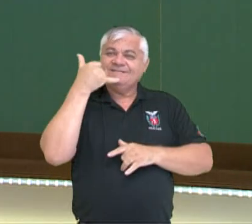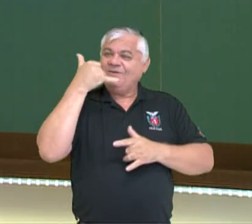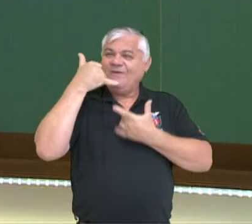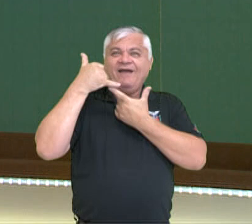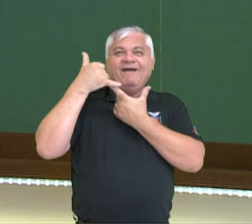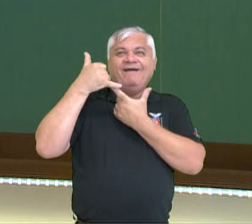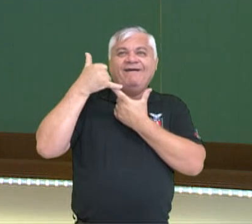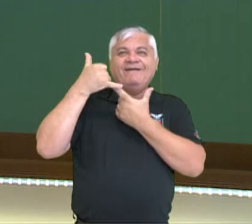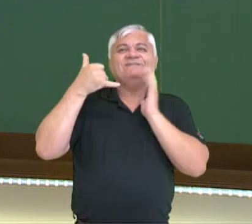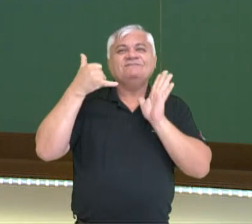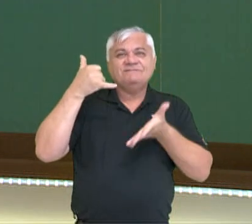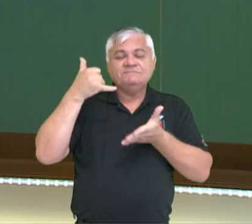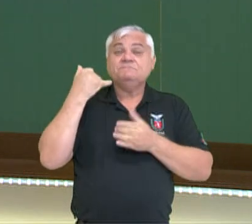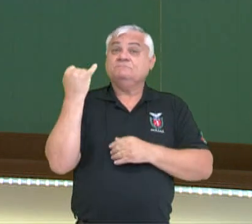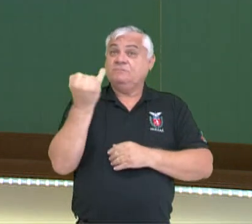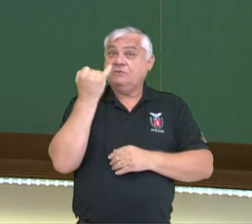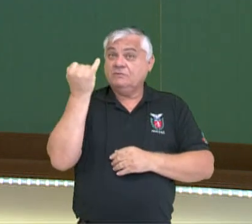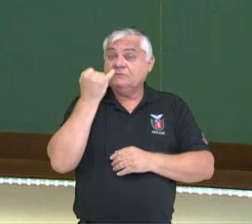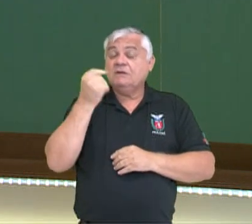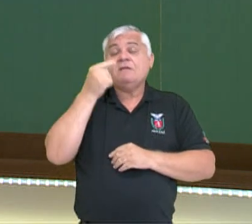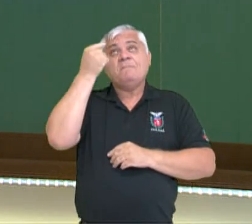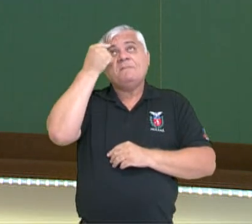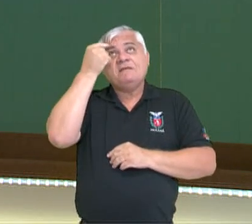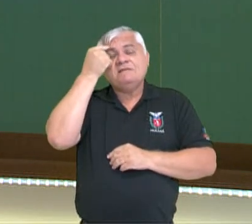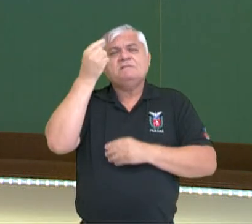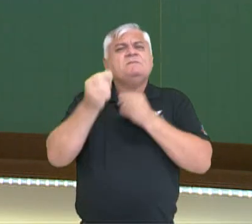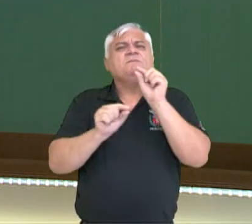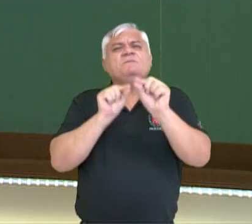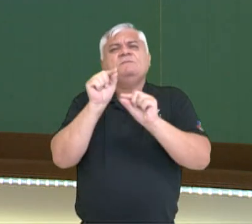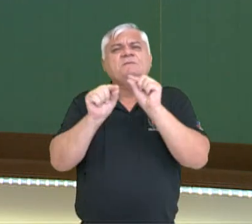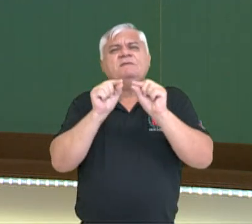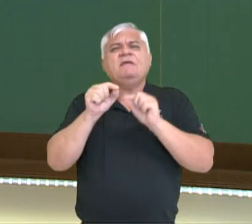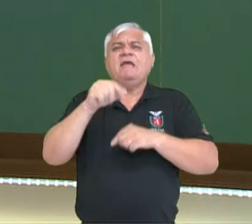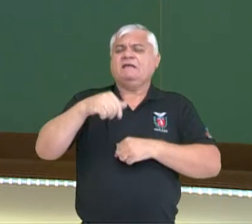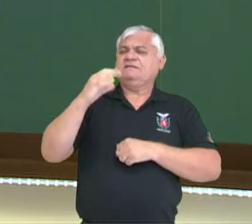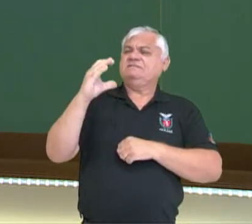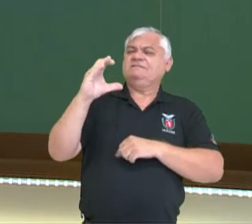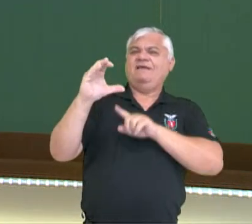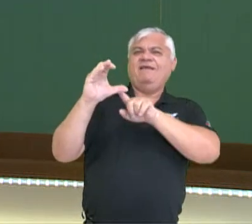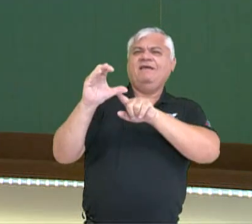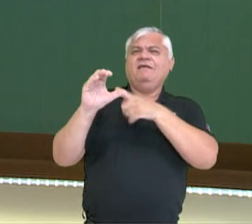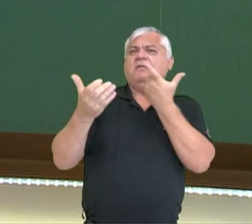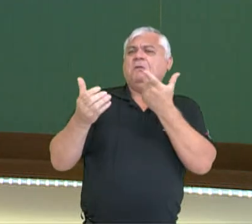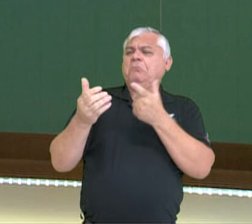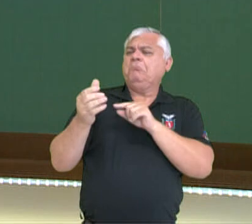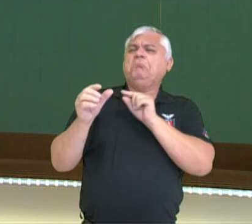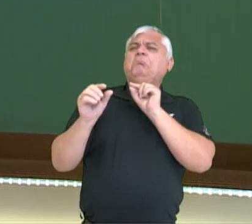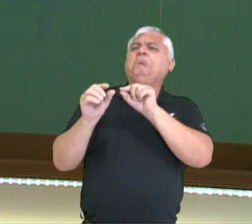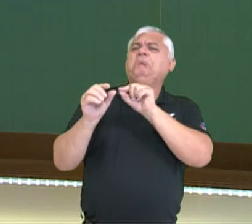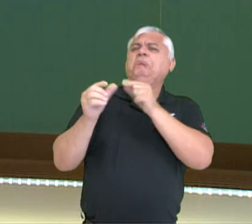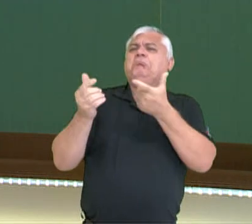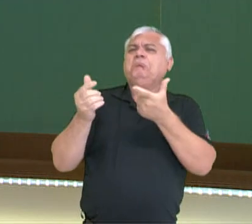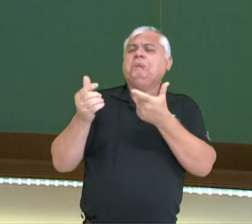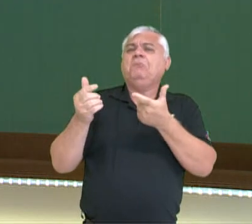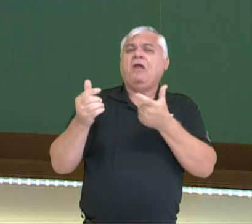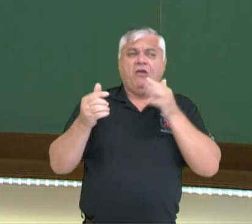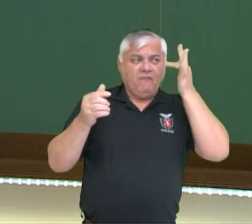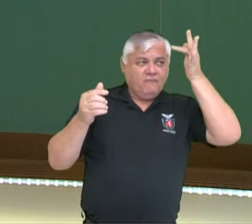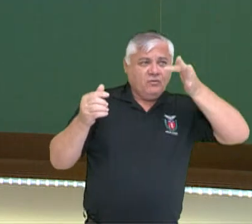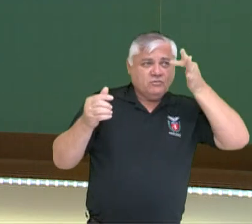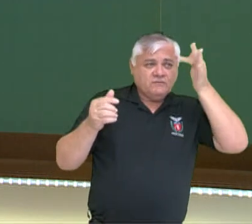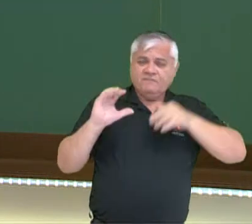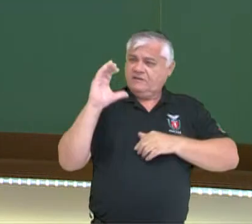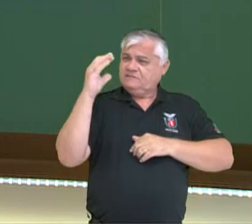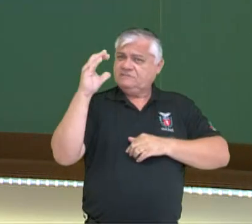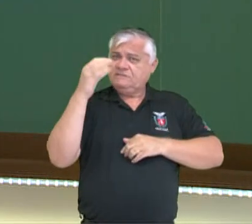gente pensar e compreender melhor o que é a ciência, para que ela serve, como que a filosofia